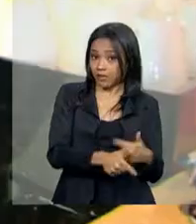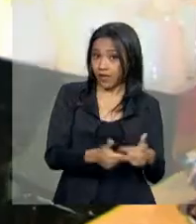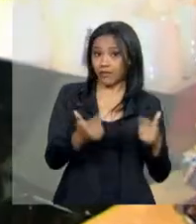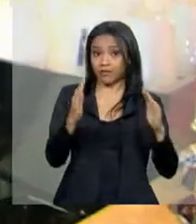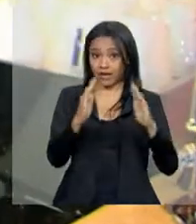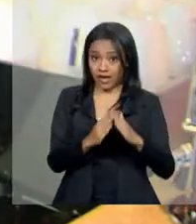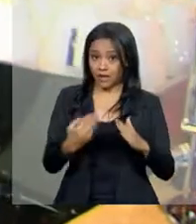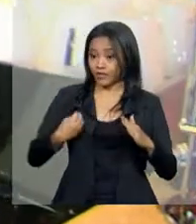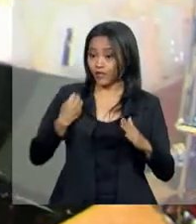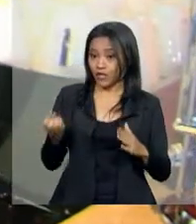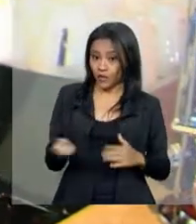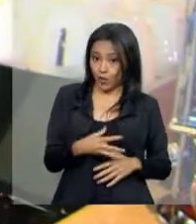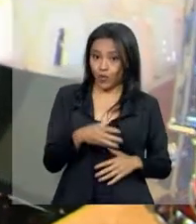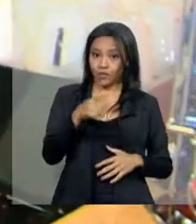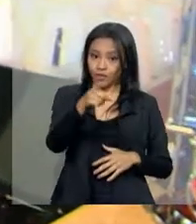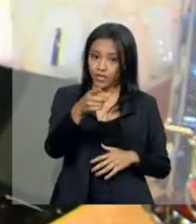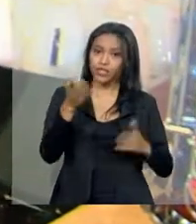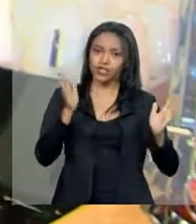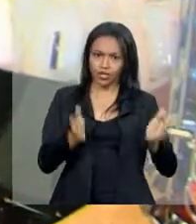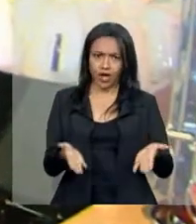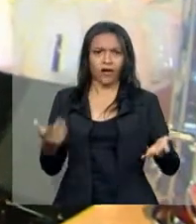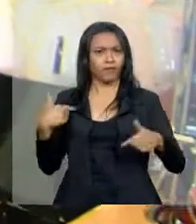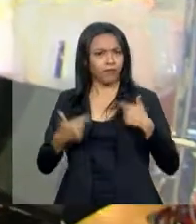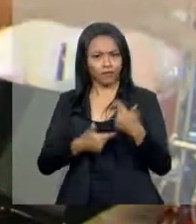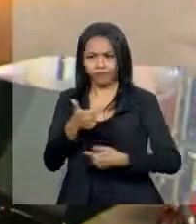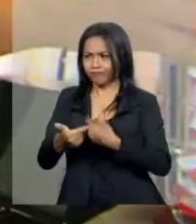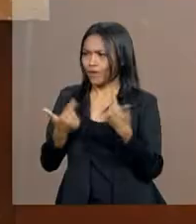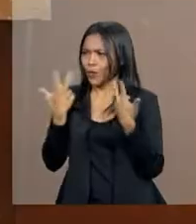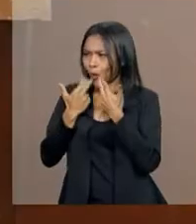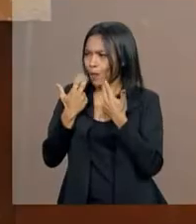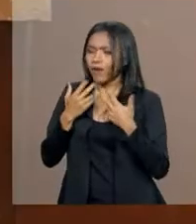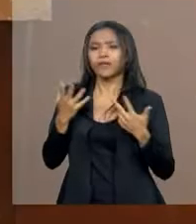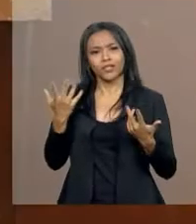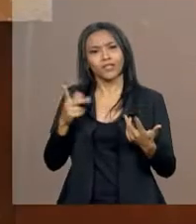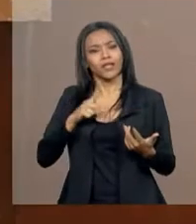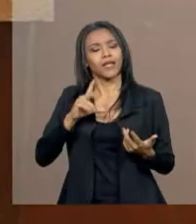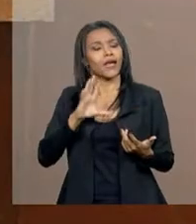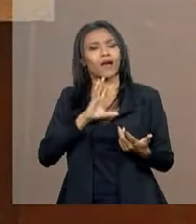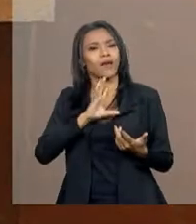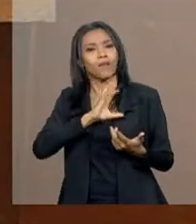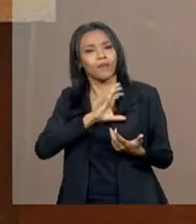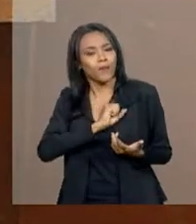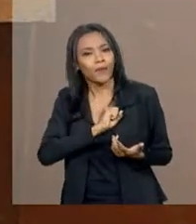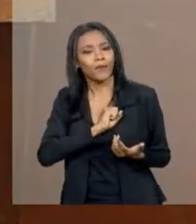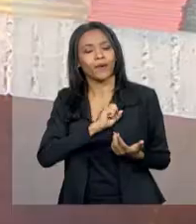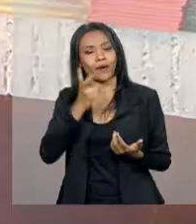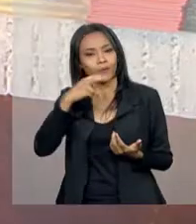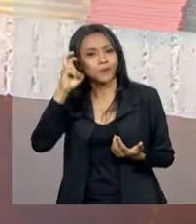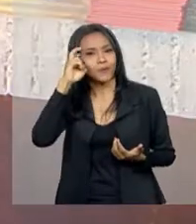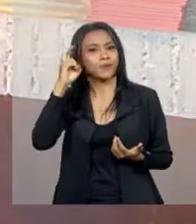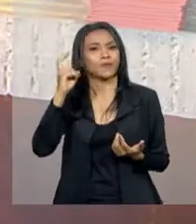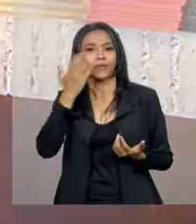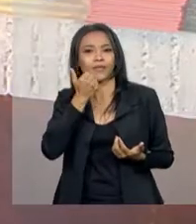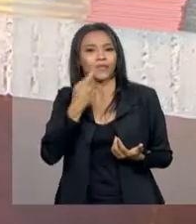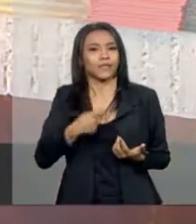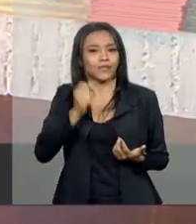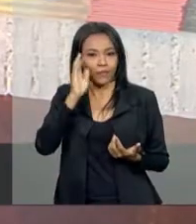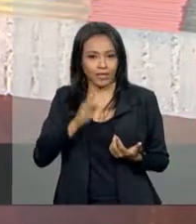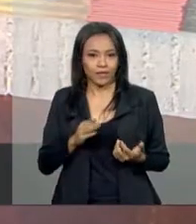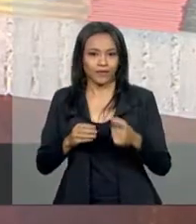Brasil. Marcos está integrado e já declara amor à comida e à cultura do país. Adoro a